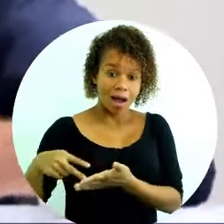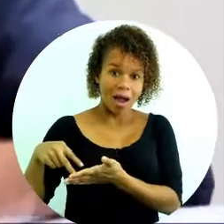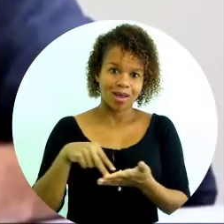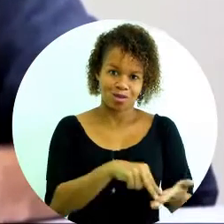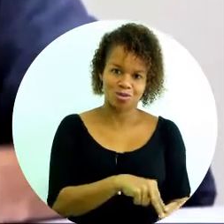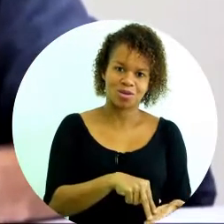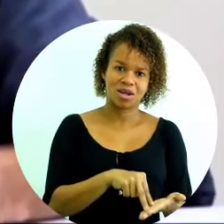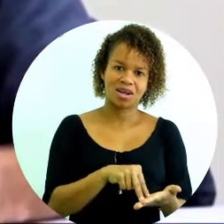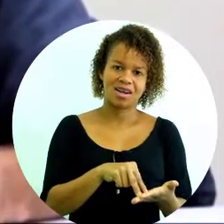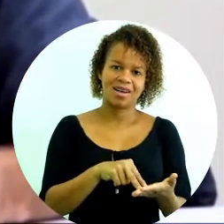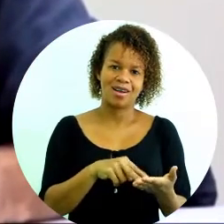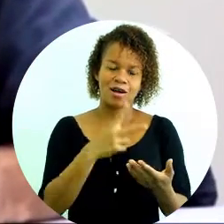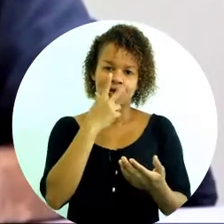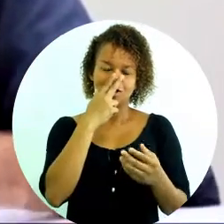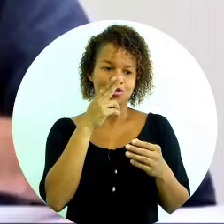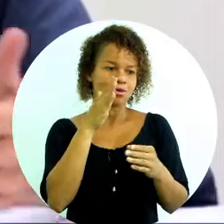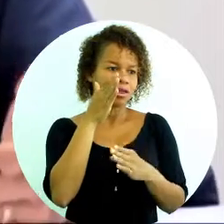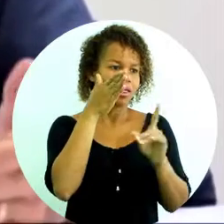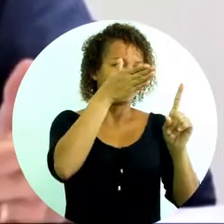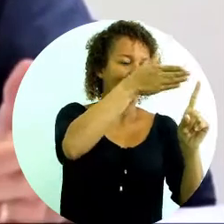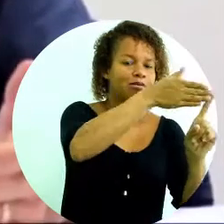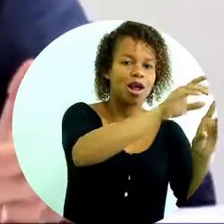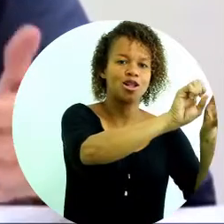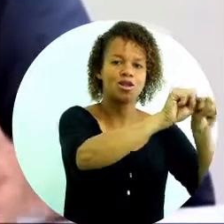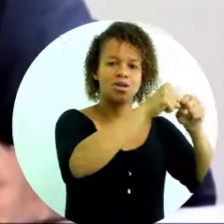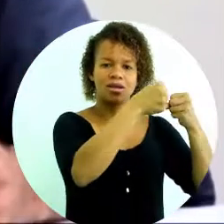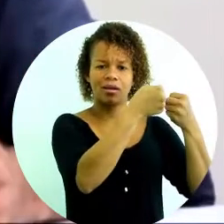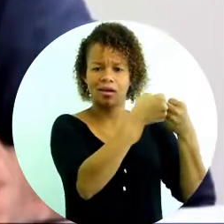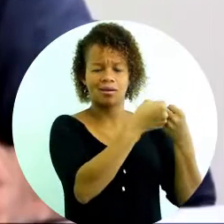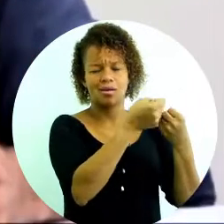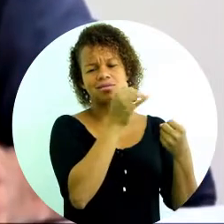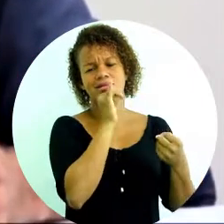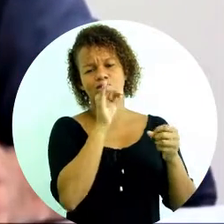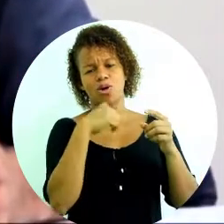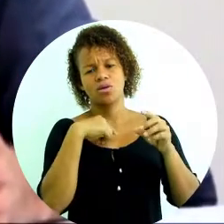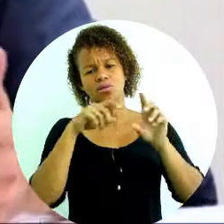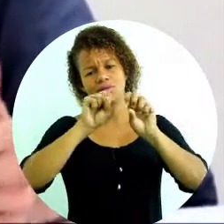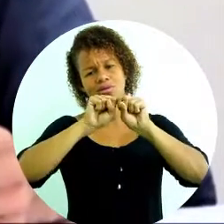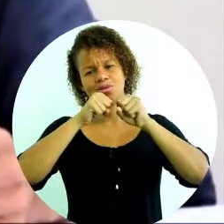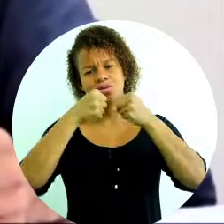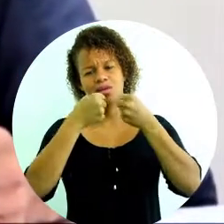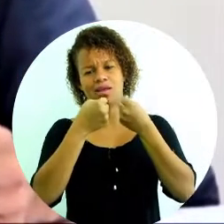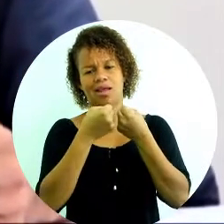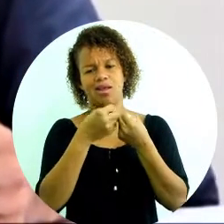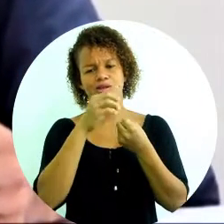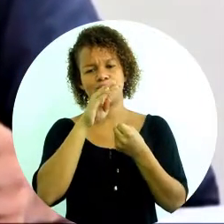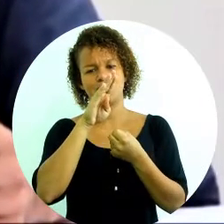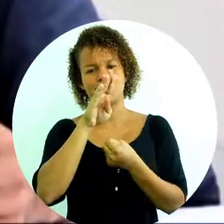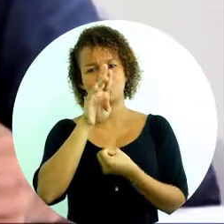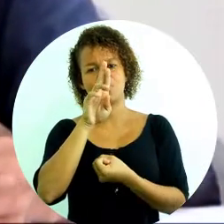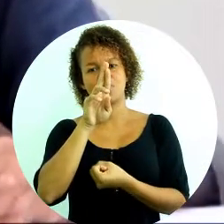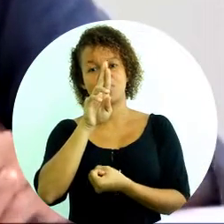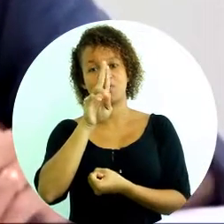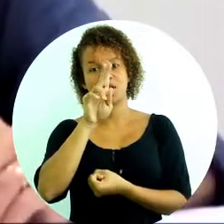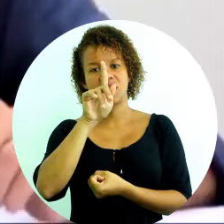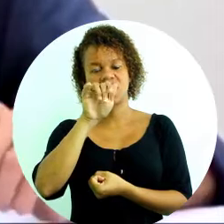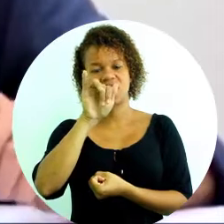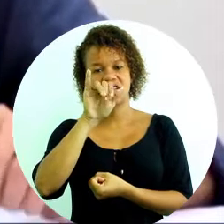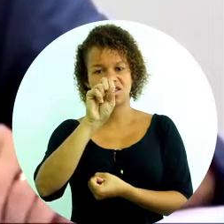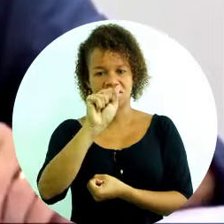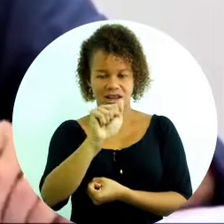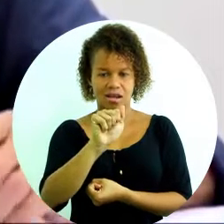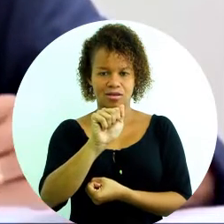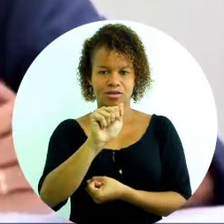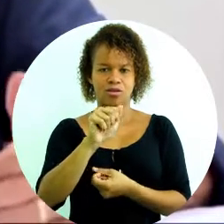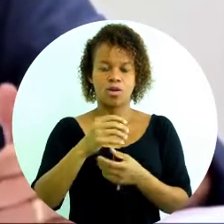que atuam em uma determinada sociedade. No caso da nossa sociedade, a sociedade burguesa. A